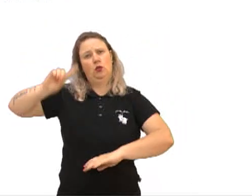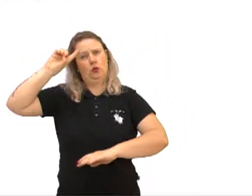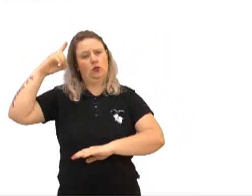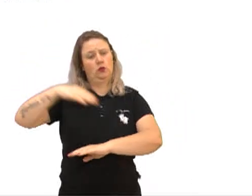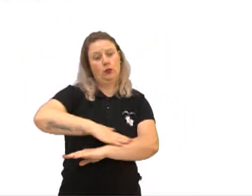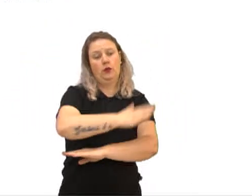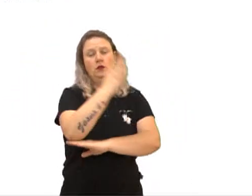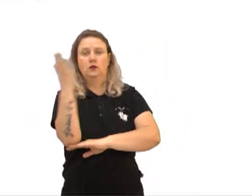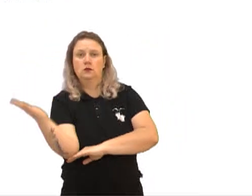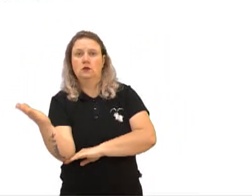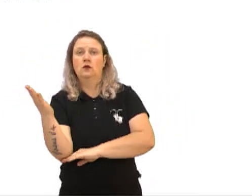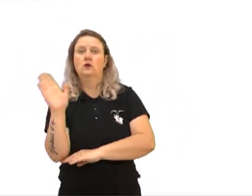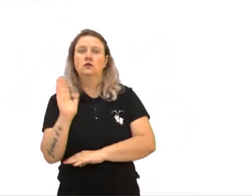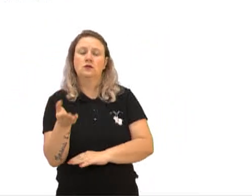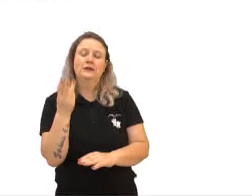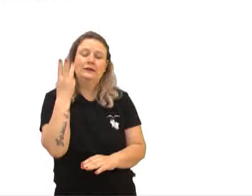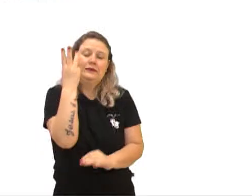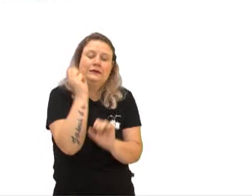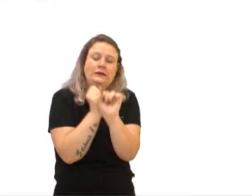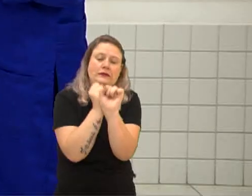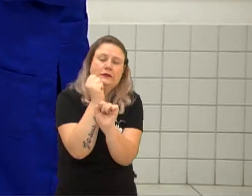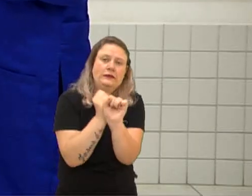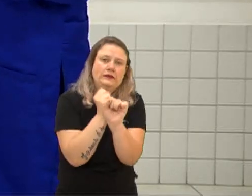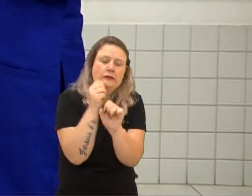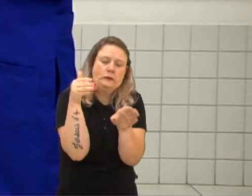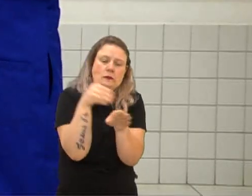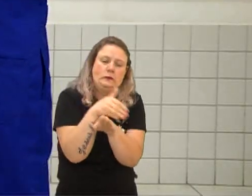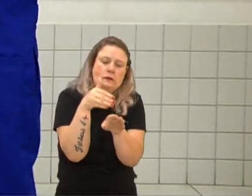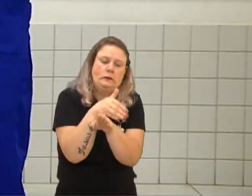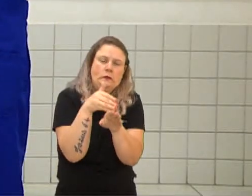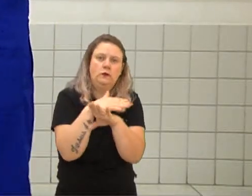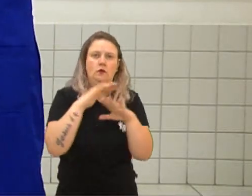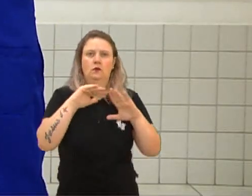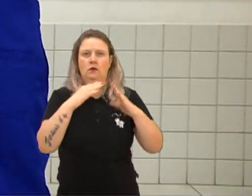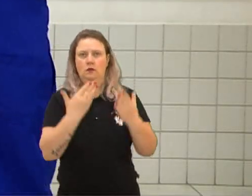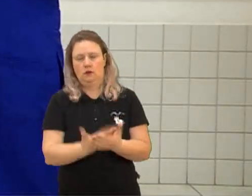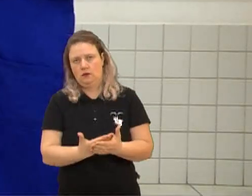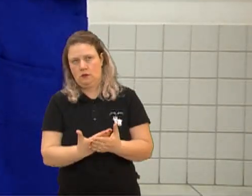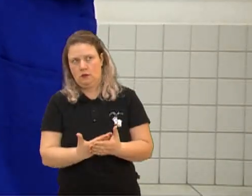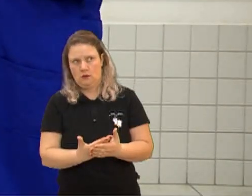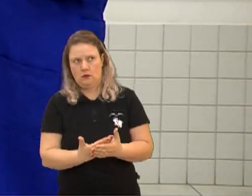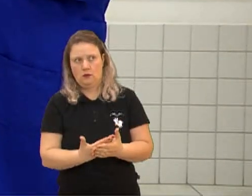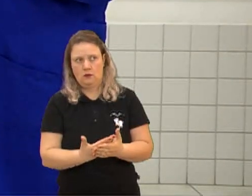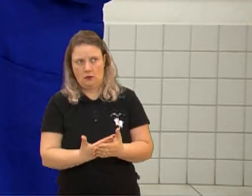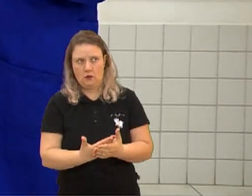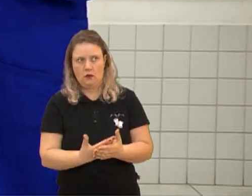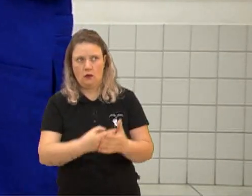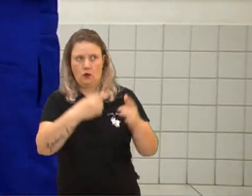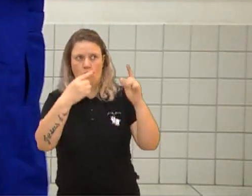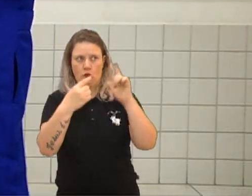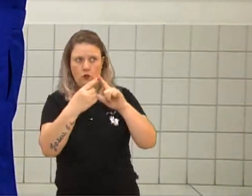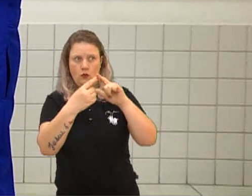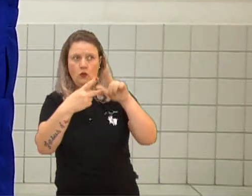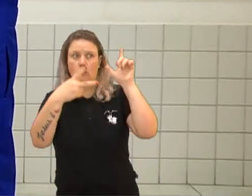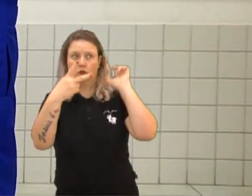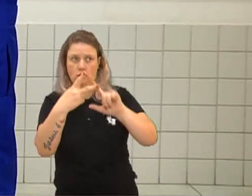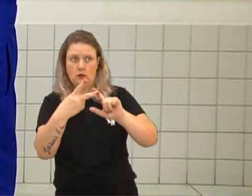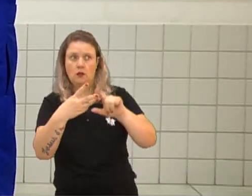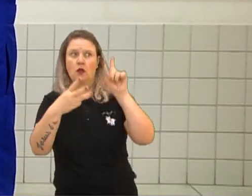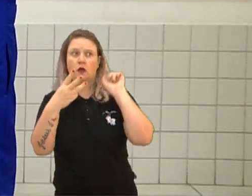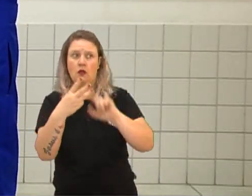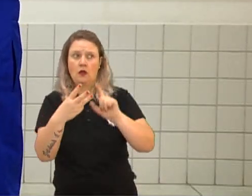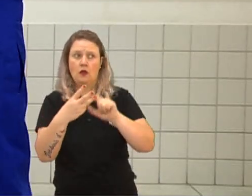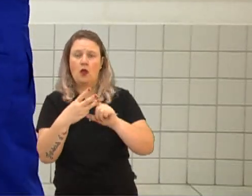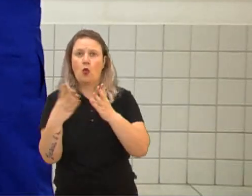escola, há muita gente nas ruas. Quer colocar uma opinião a respeito do sujeito inexistente,